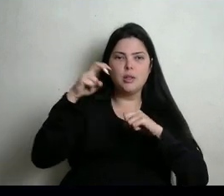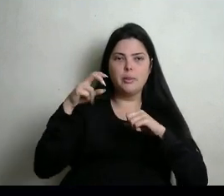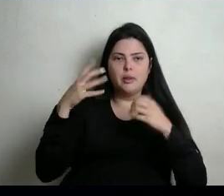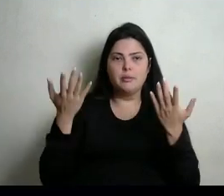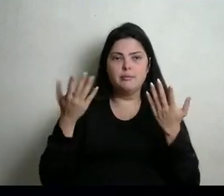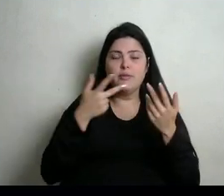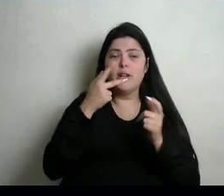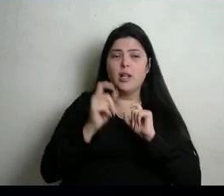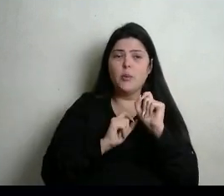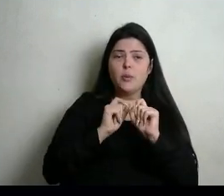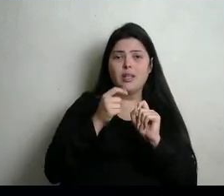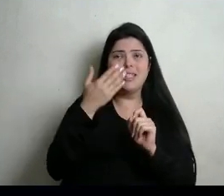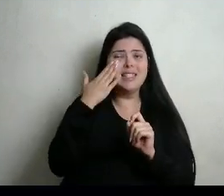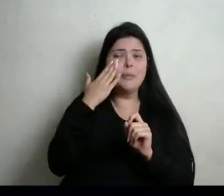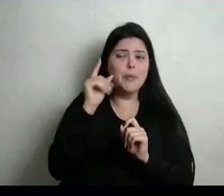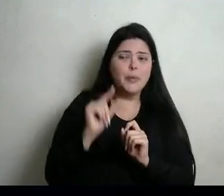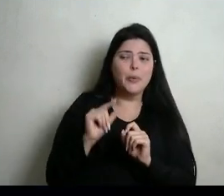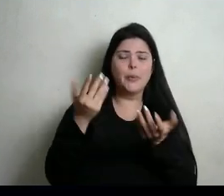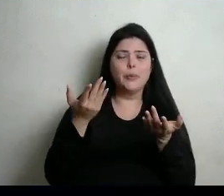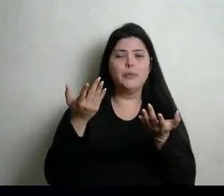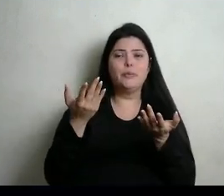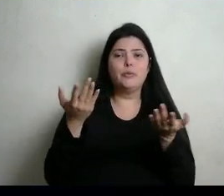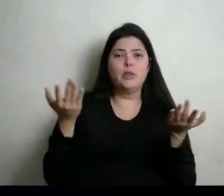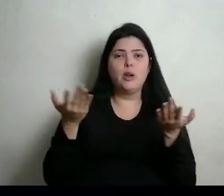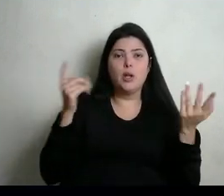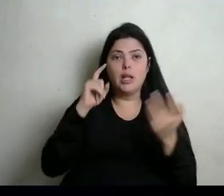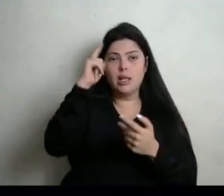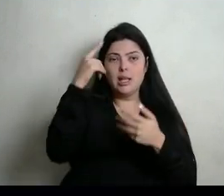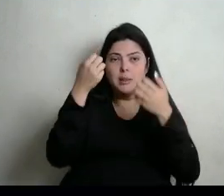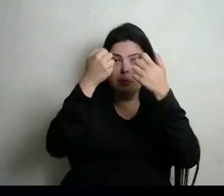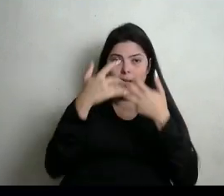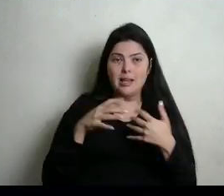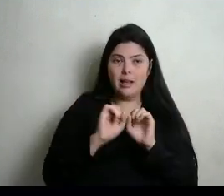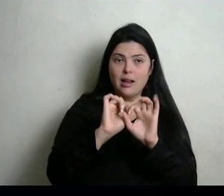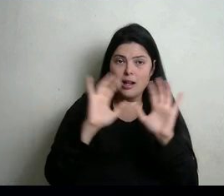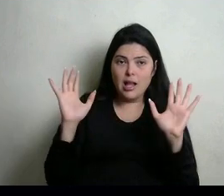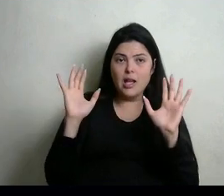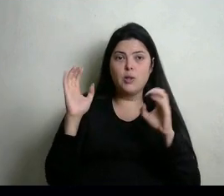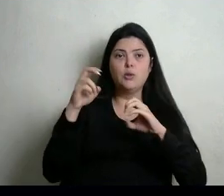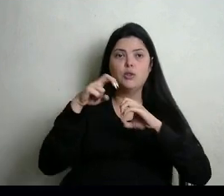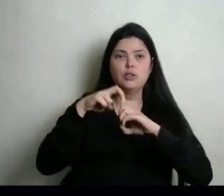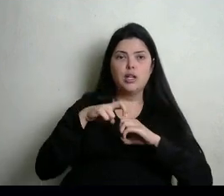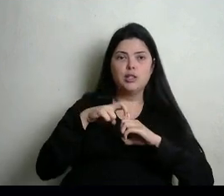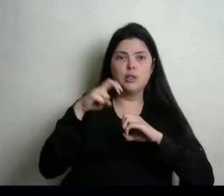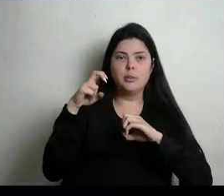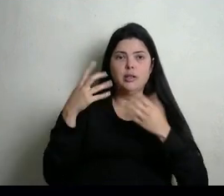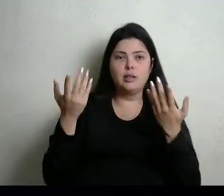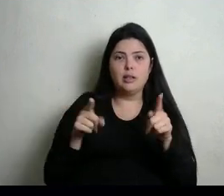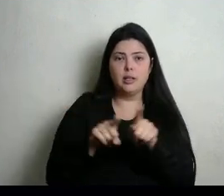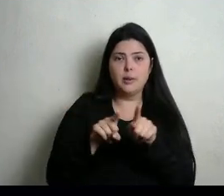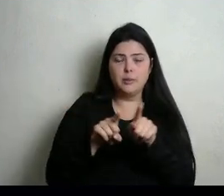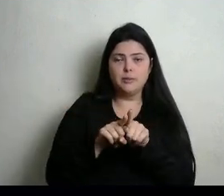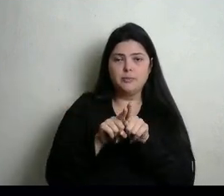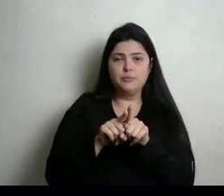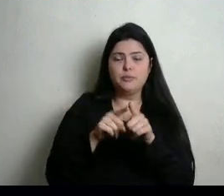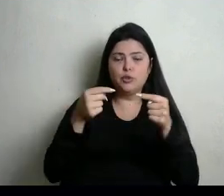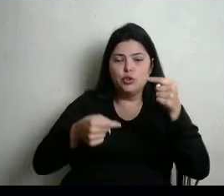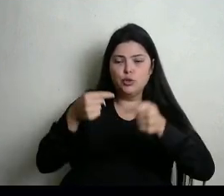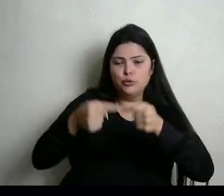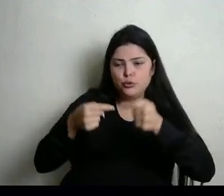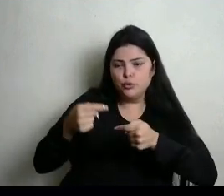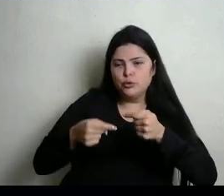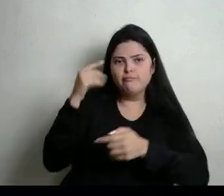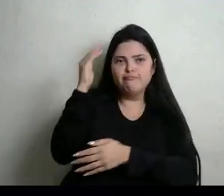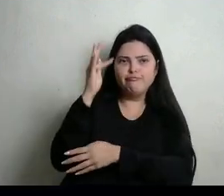pouco se sabe sobre, então aqui a minha ideia é explicar um pouquinho o que que é o chat GPT. Depois a gente vai entrar numa discussão um pouco mais filosófica